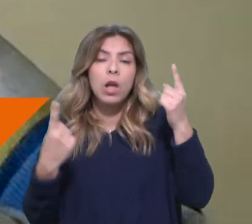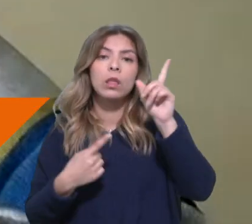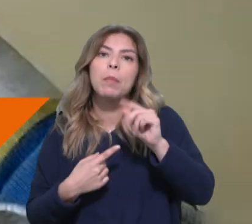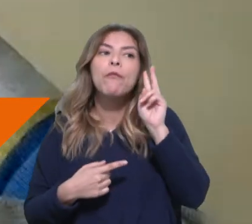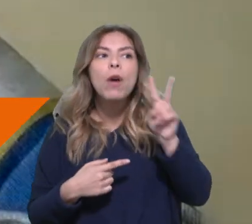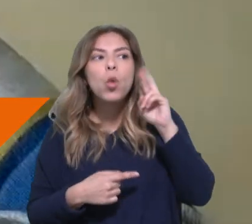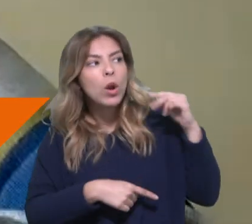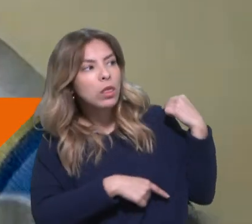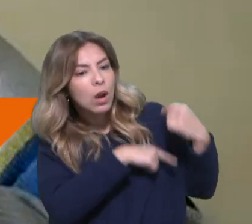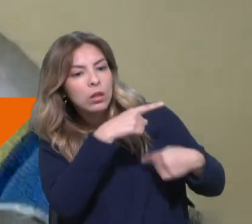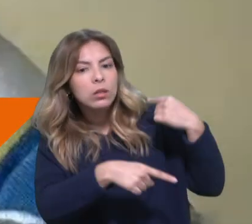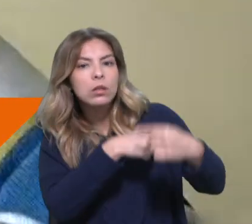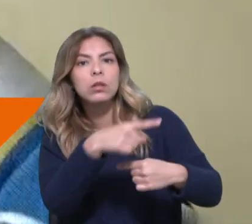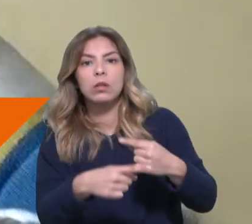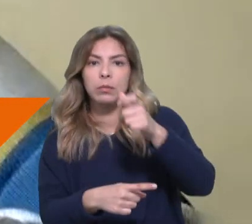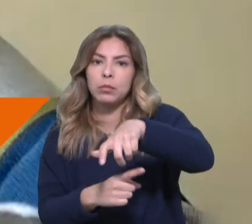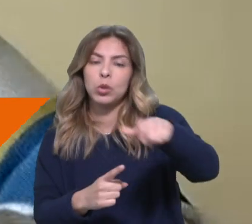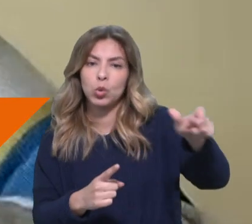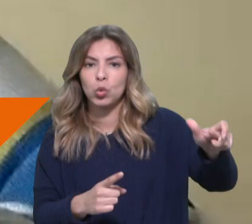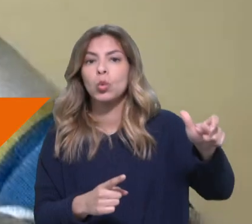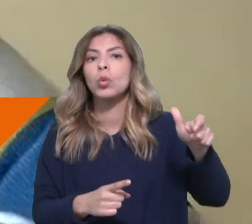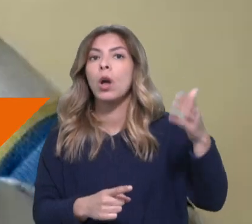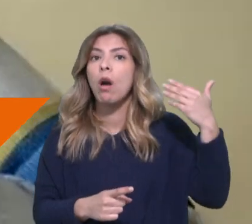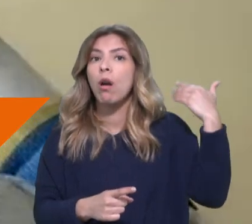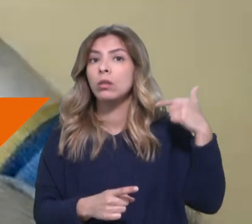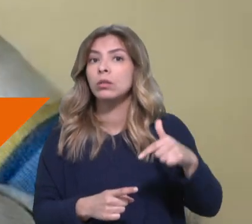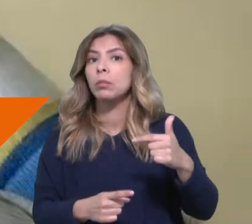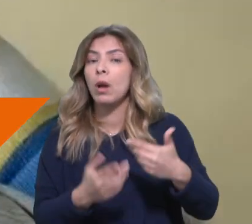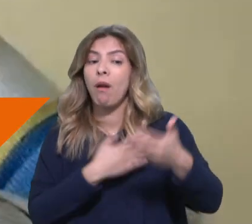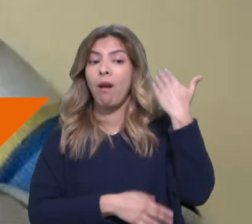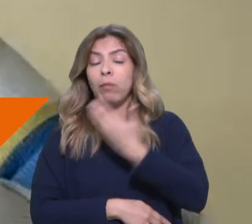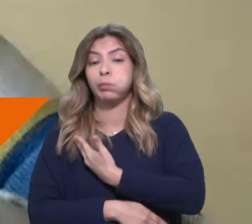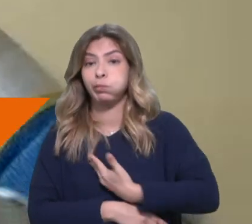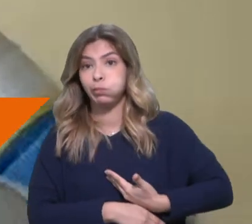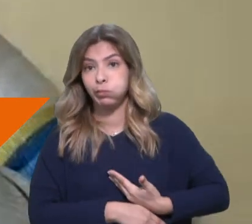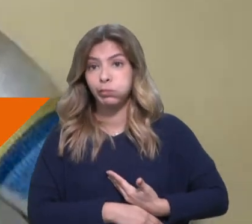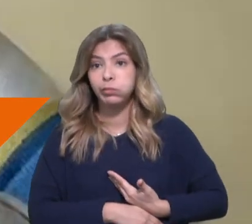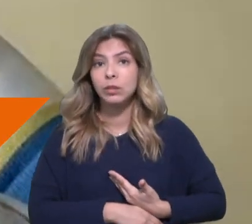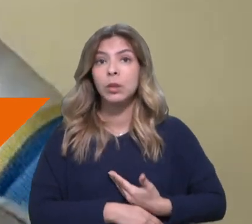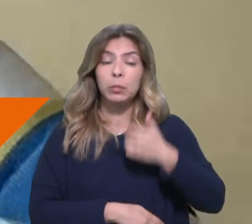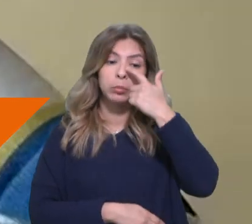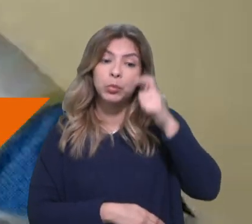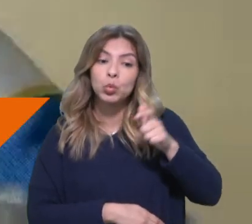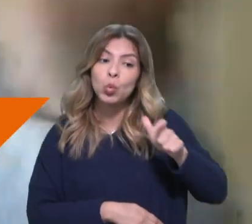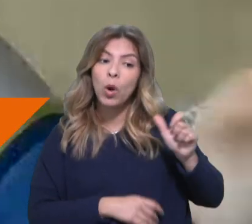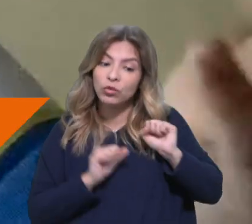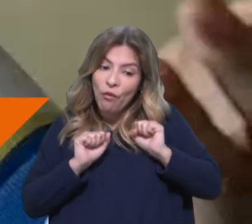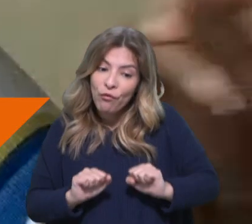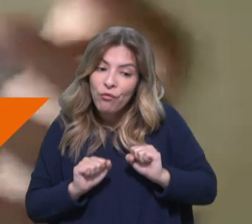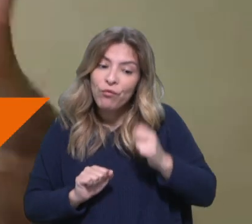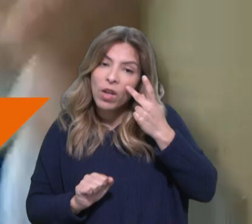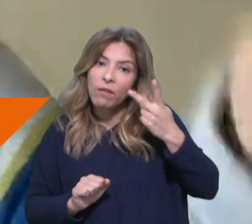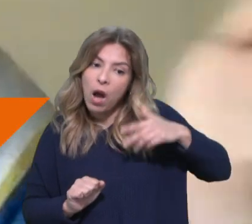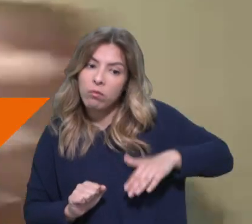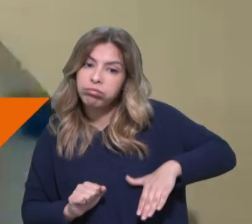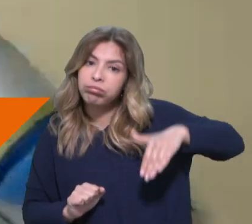gentes, lembrar que Santa Maria da Feira tem muito este trabalho de fazer o que é trabalho seu com pessoas suas, sem desprimor com quem veio de